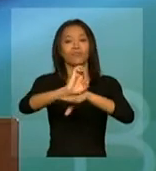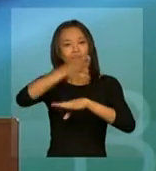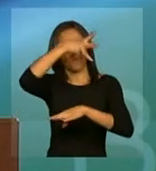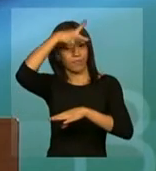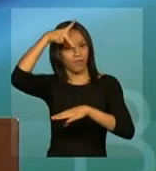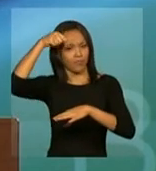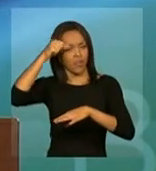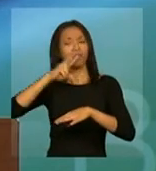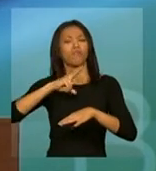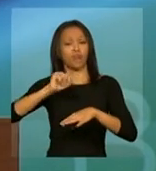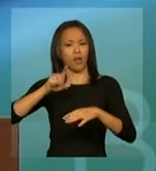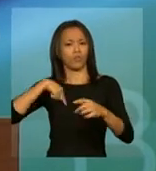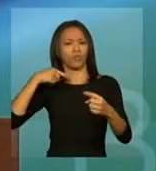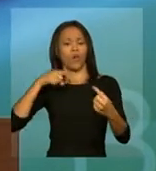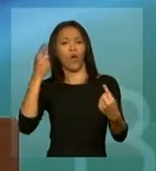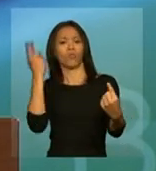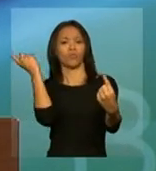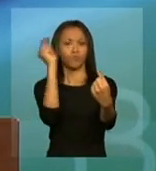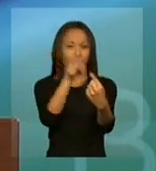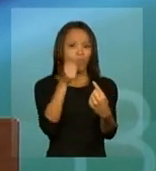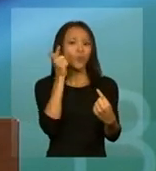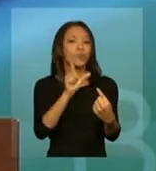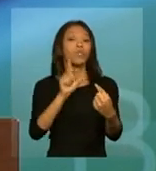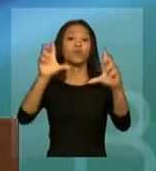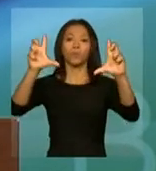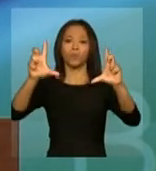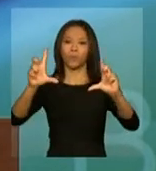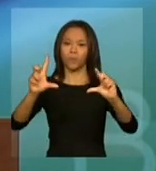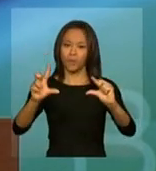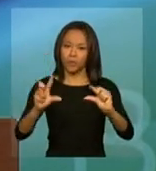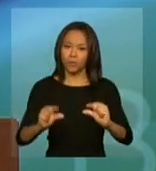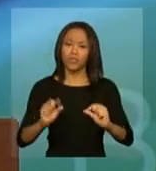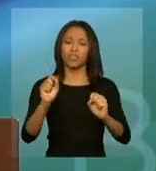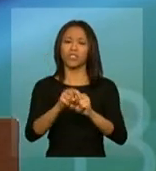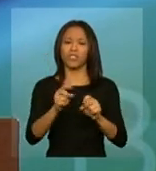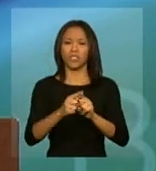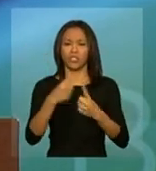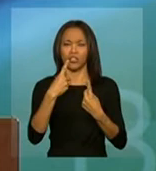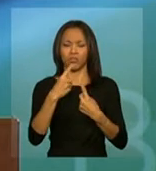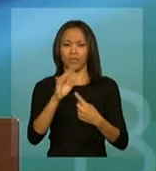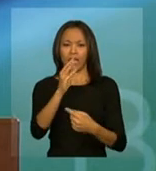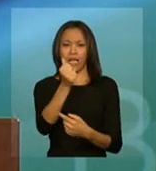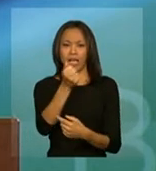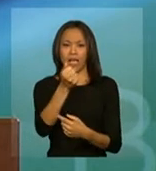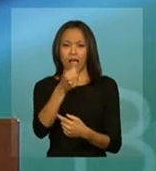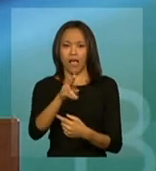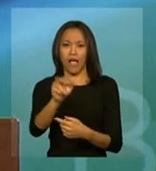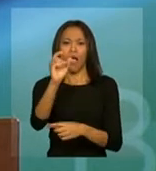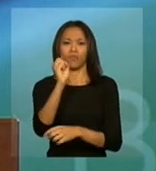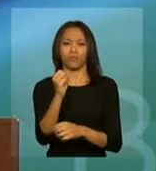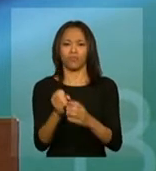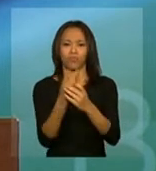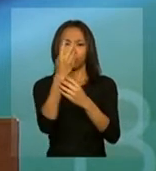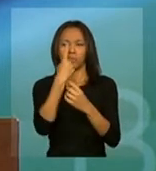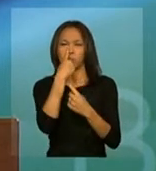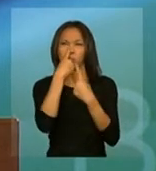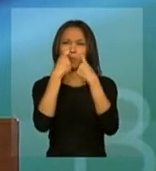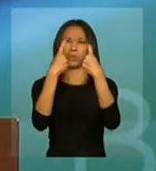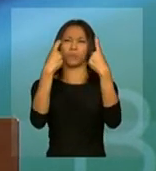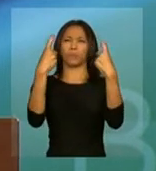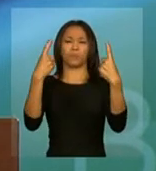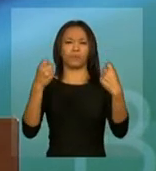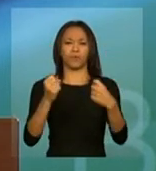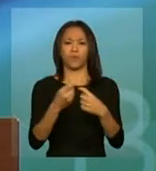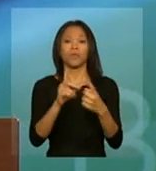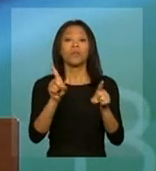do prazo estipulado, nosso compromisso de redução de nossas emissões de gases de efeito estufa, consolidando o Brasil como